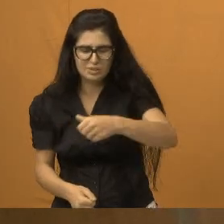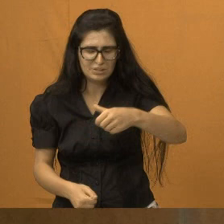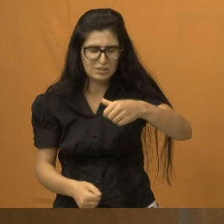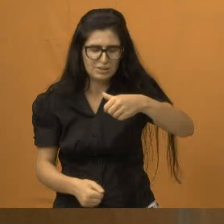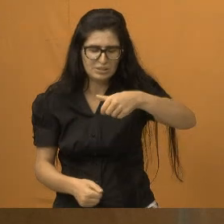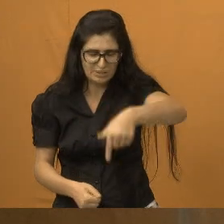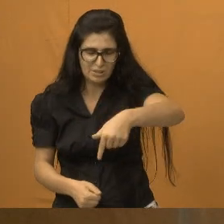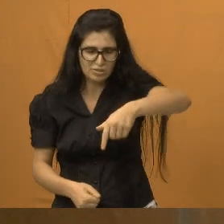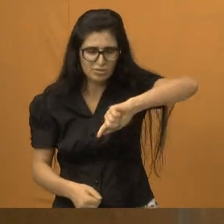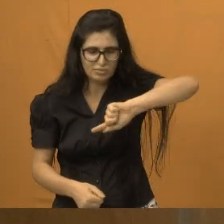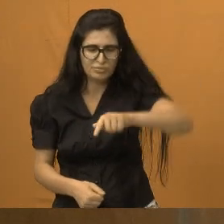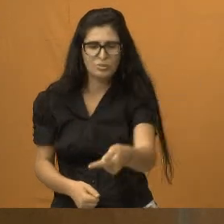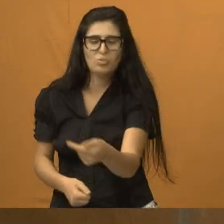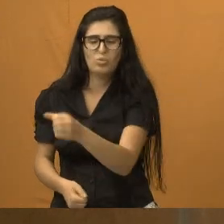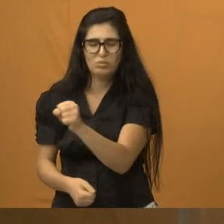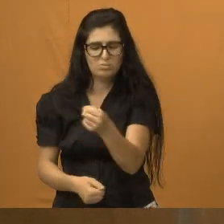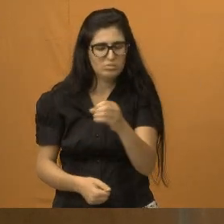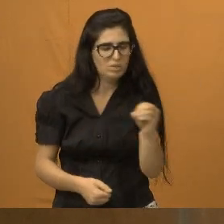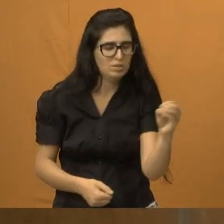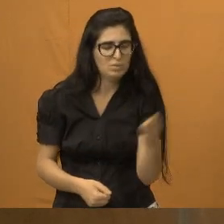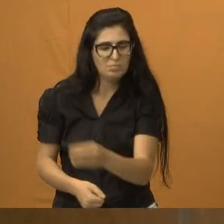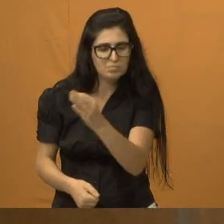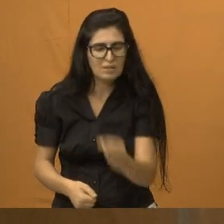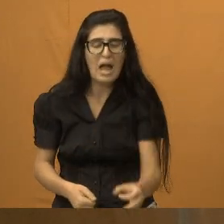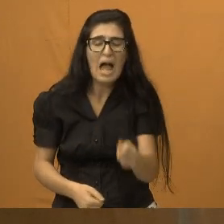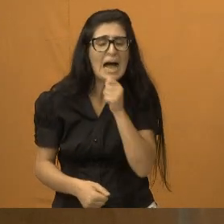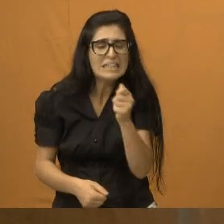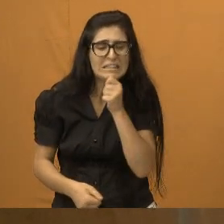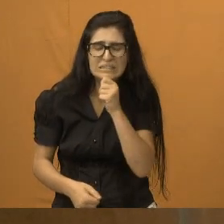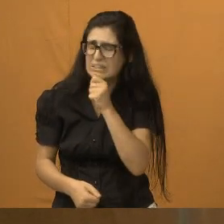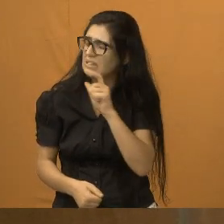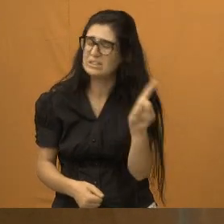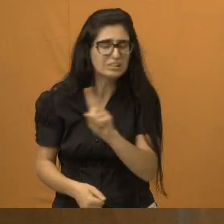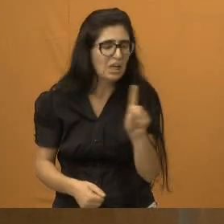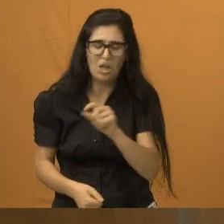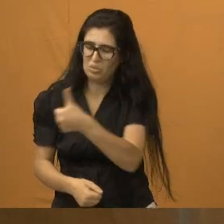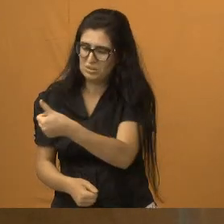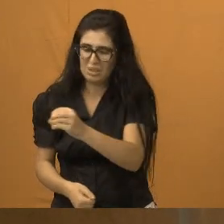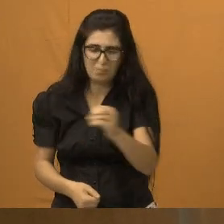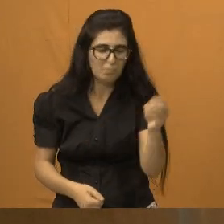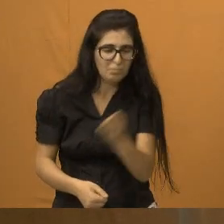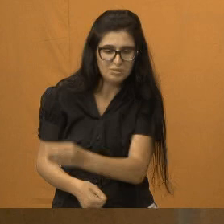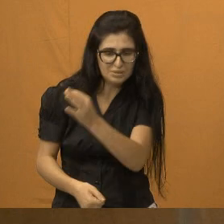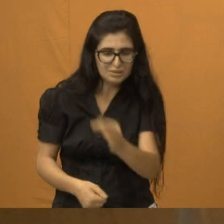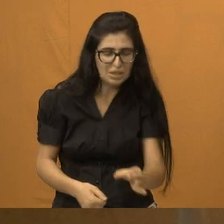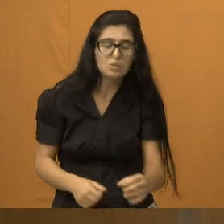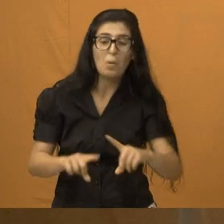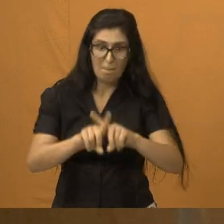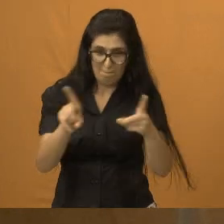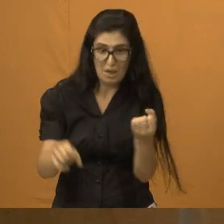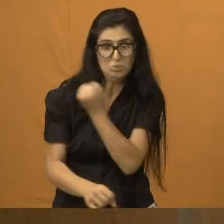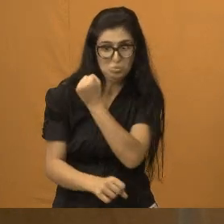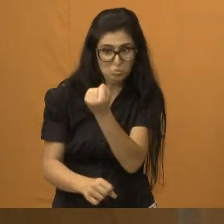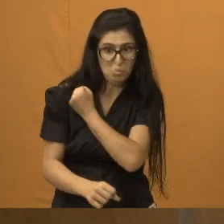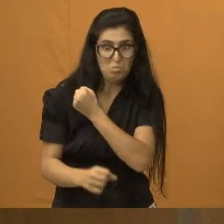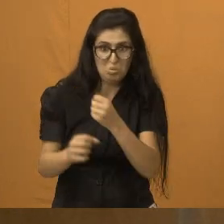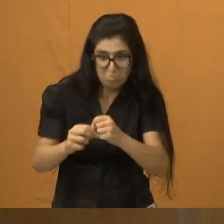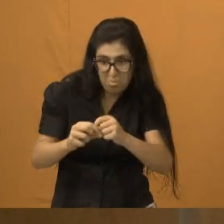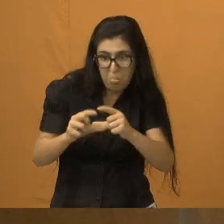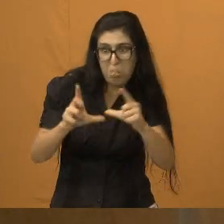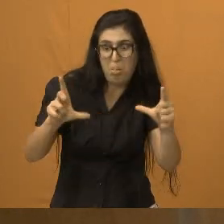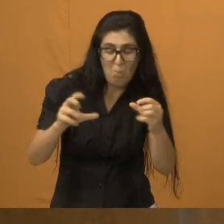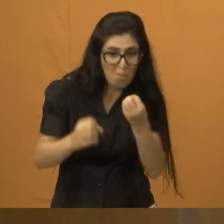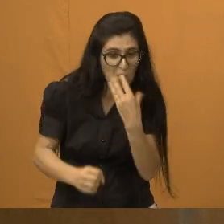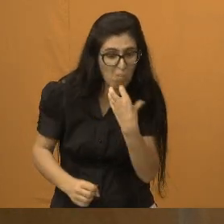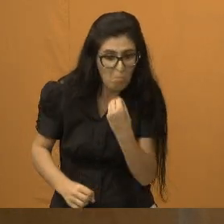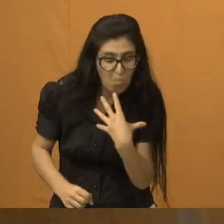97,80% do previsto. Mesmo não chegando aos 100%, mas eu vejo é um número muito positivo, né? E onde